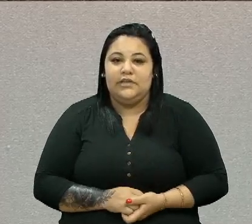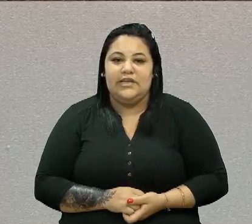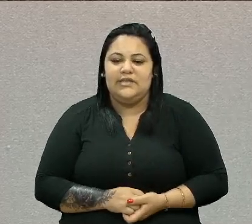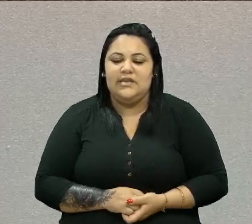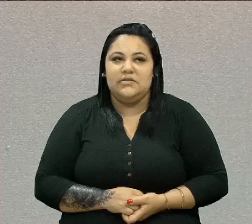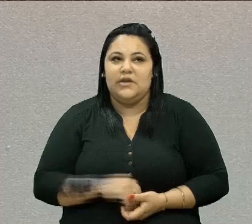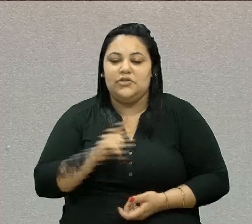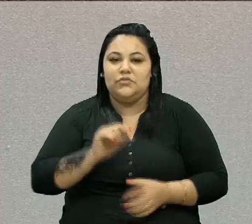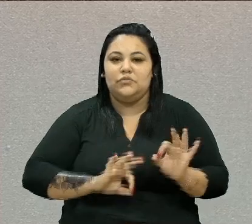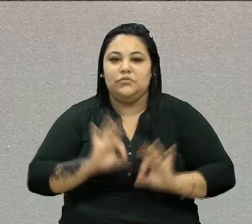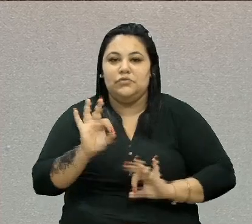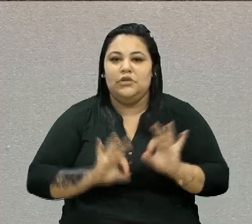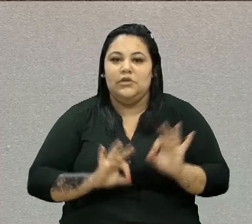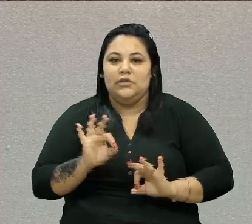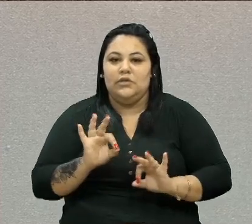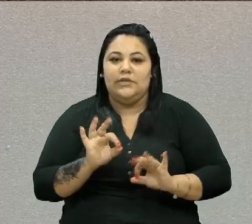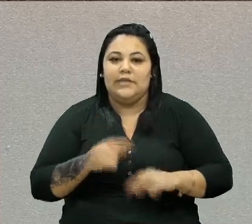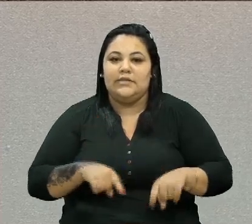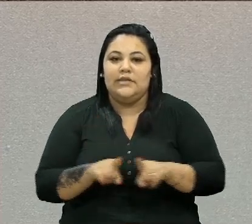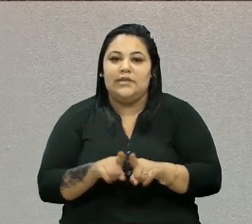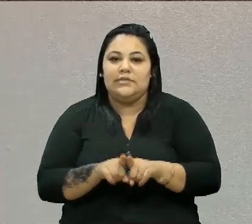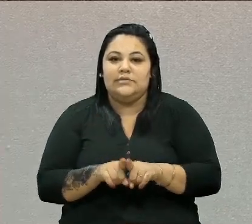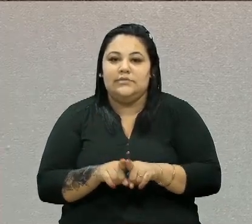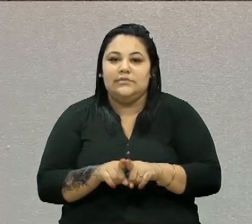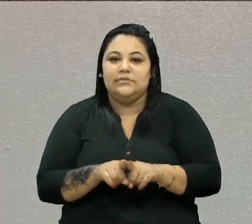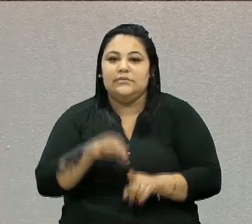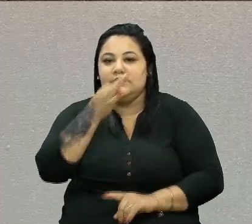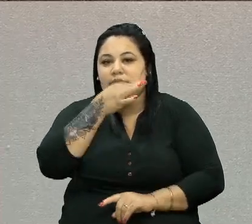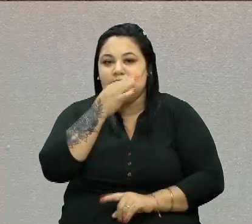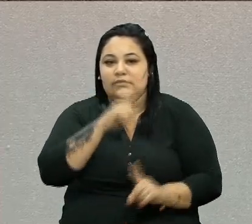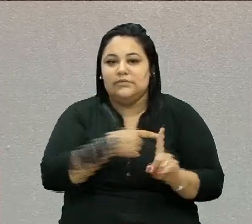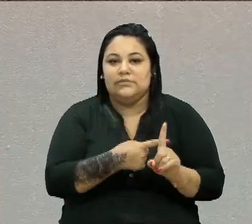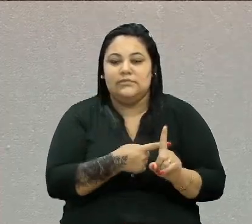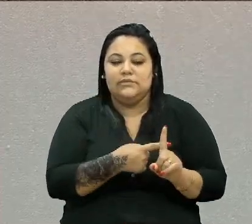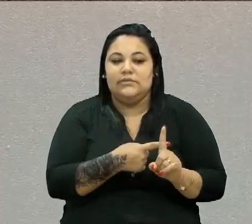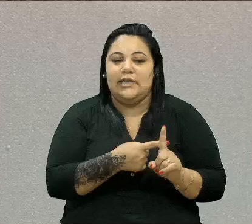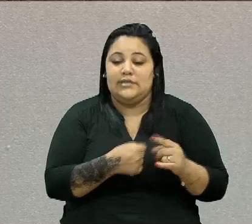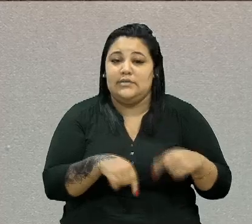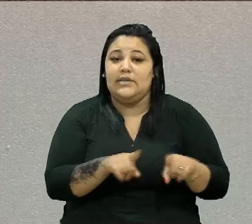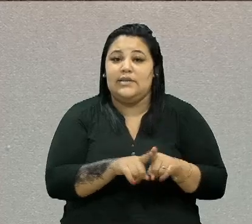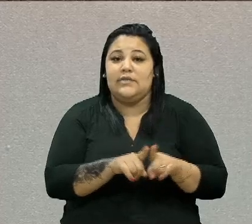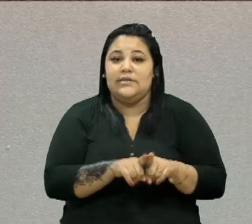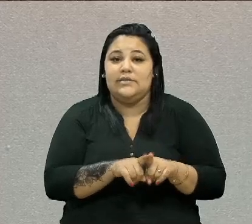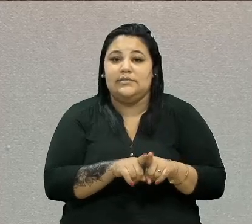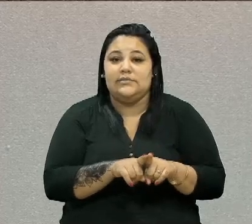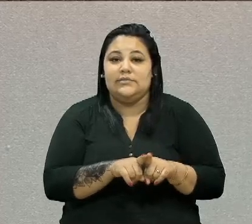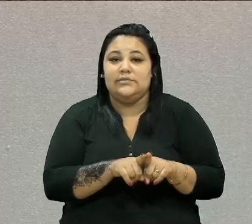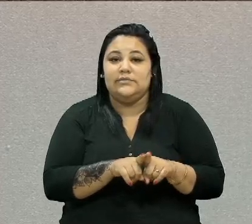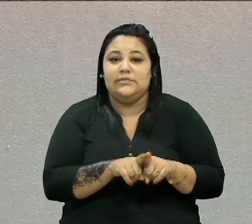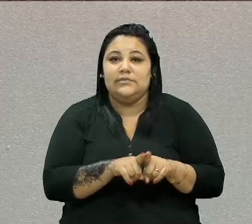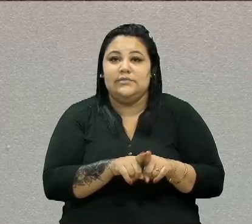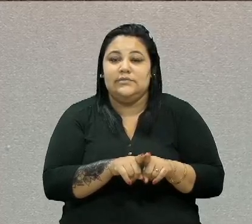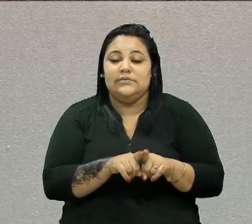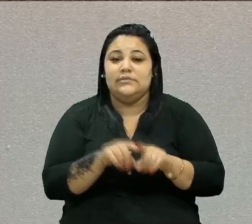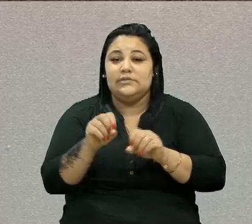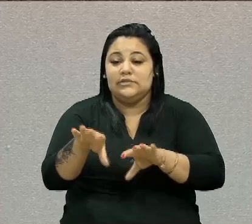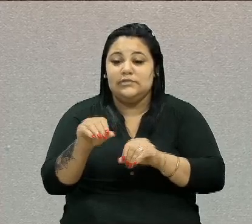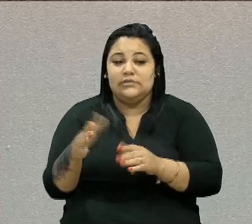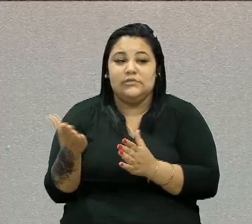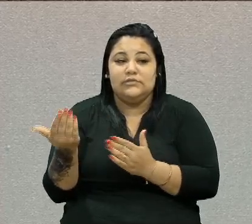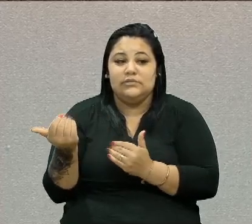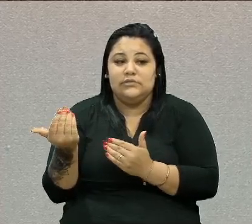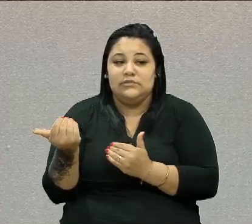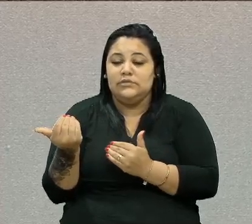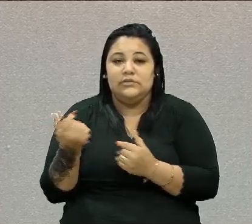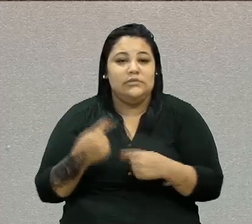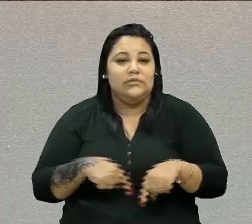importante, uma escola modelo em Caxias do Sul para mais de 1.500 alunos em tempo integral, além de fazer educação de jovens EJA também